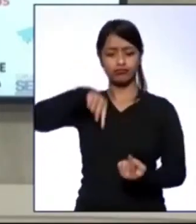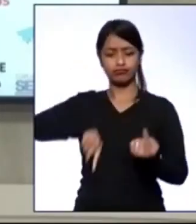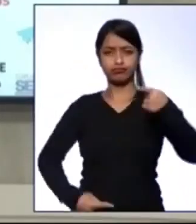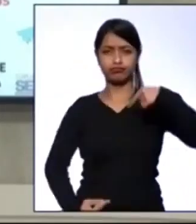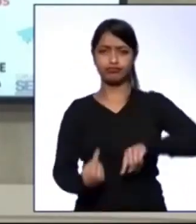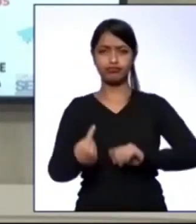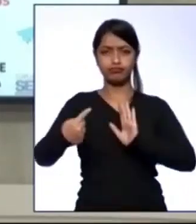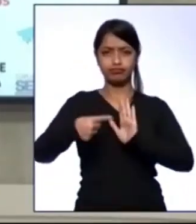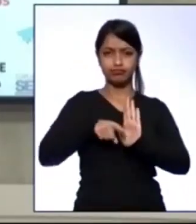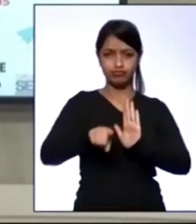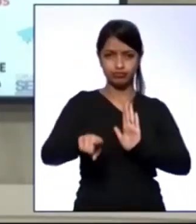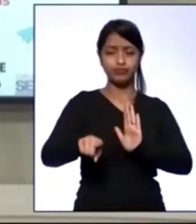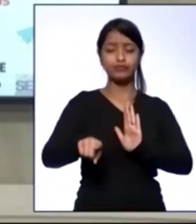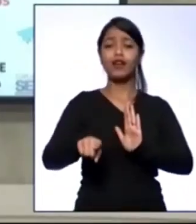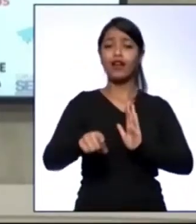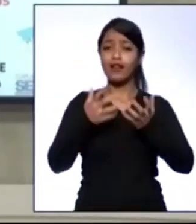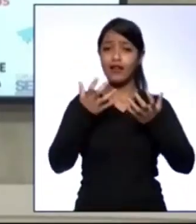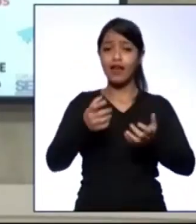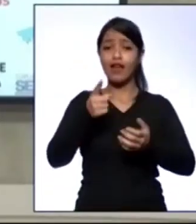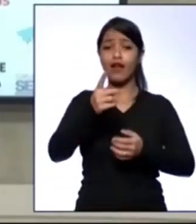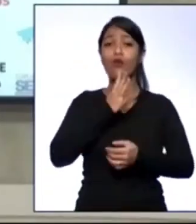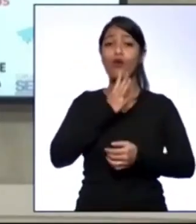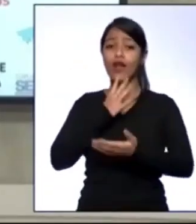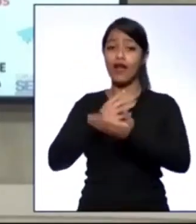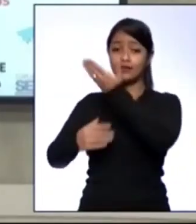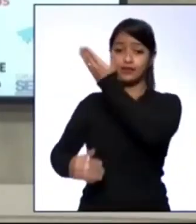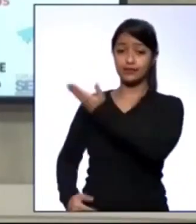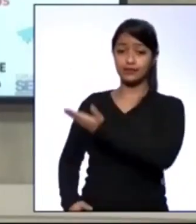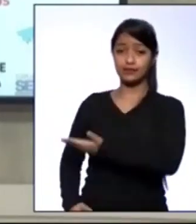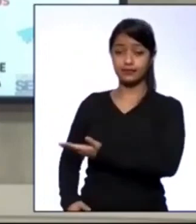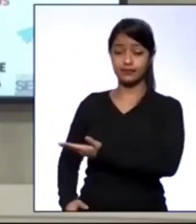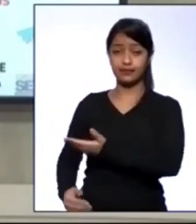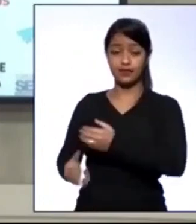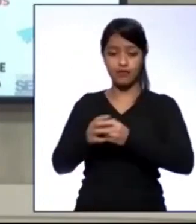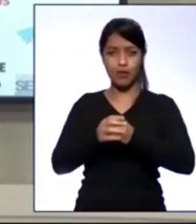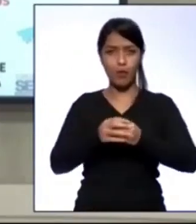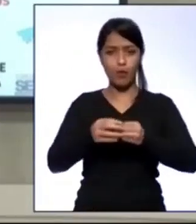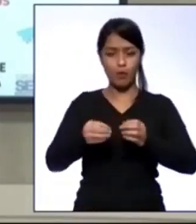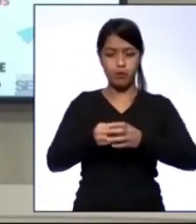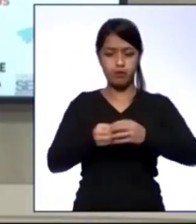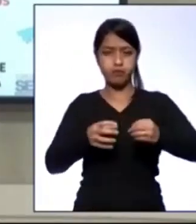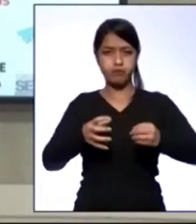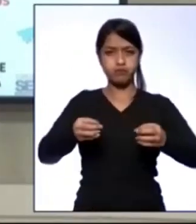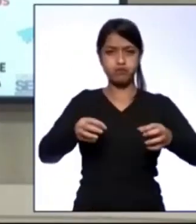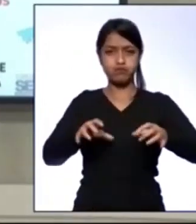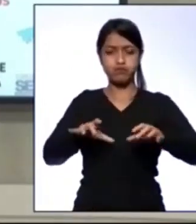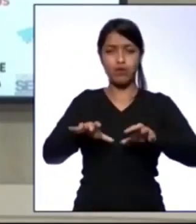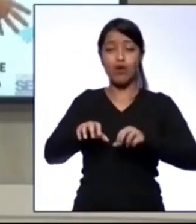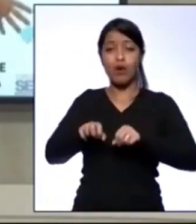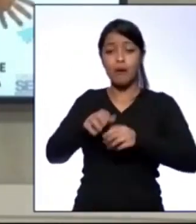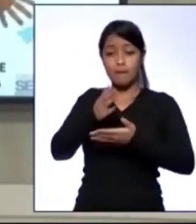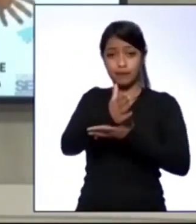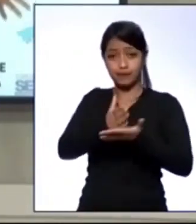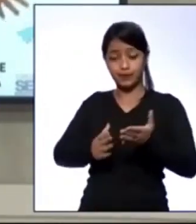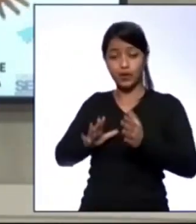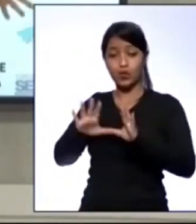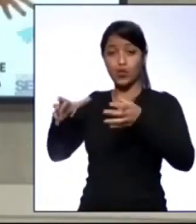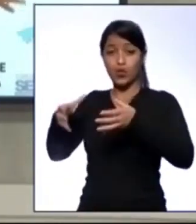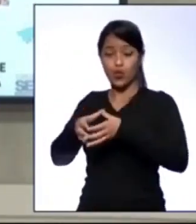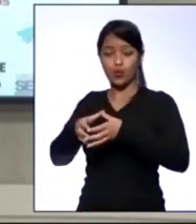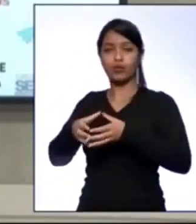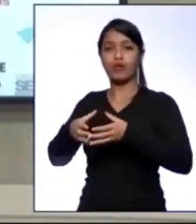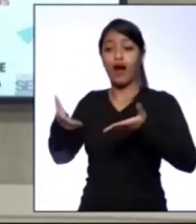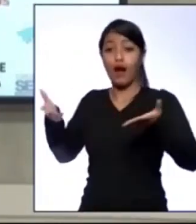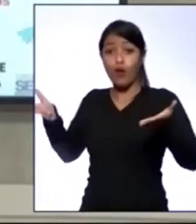conhecimento exatamente dessa bifurcação aqui que existe. Do grupo de células que vai proteger o indivíduo durante a infecção de